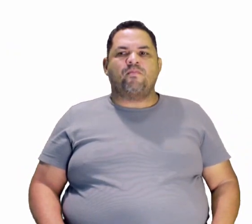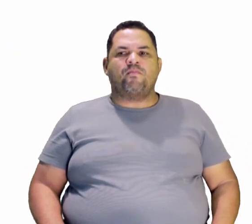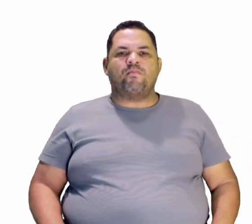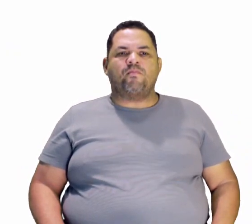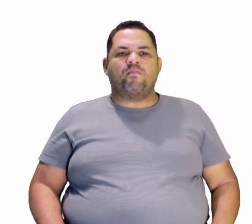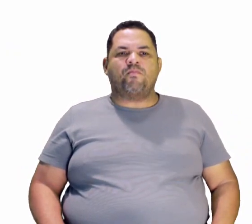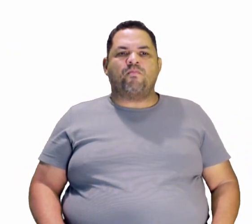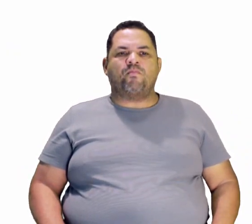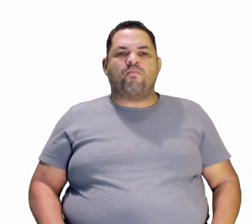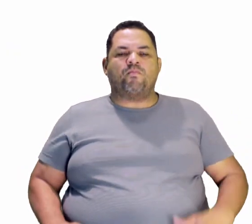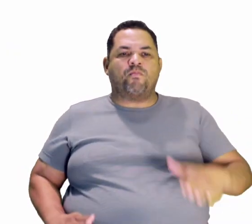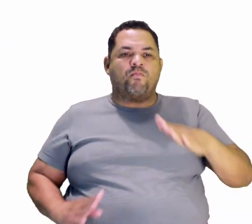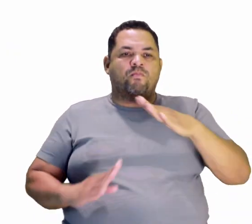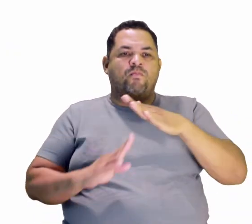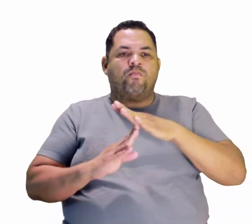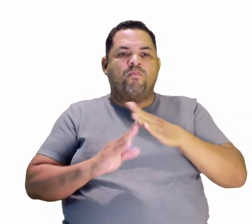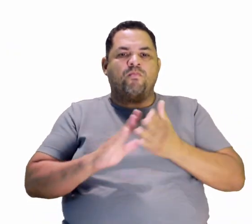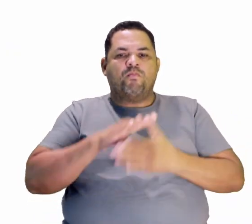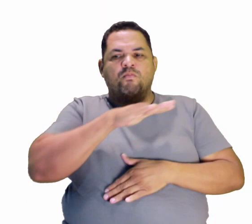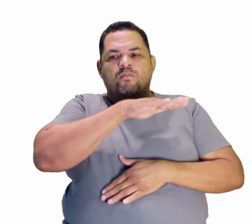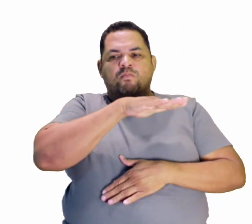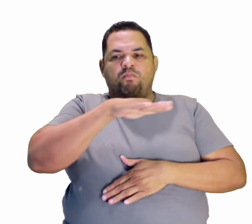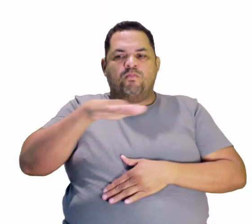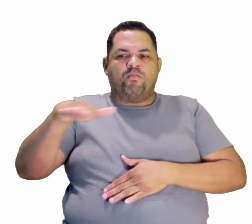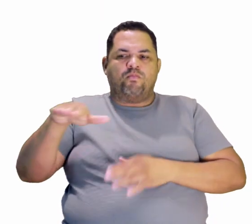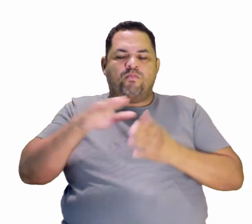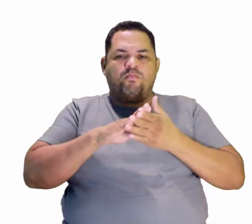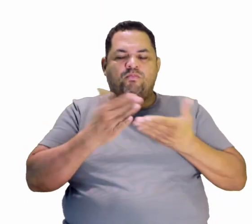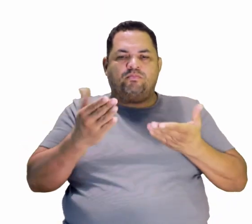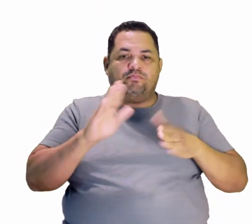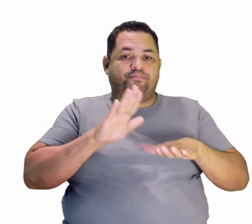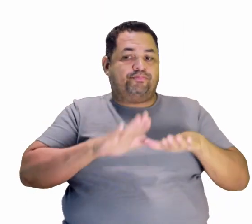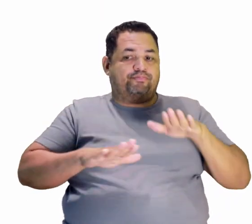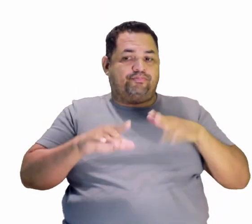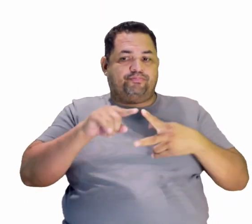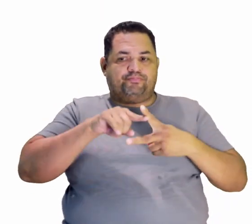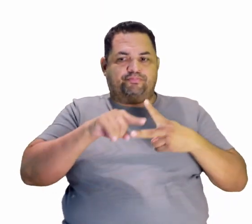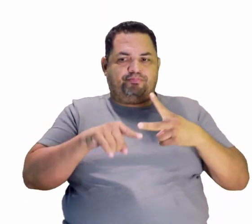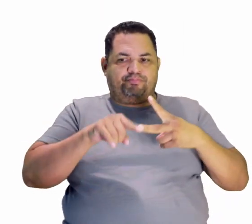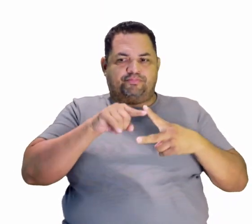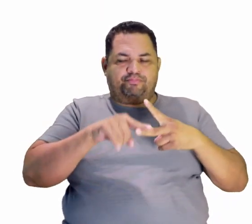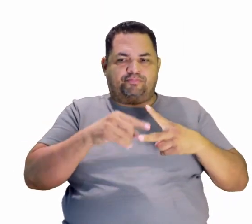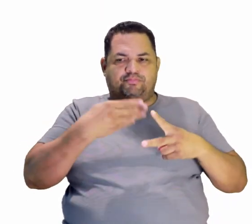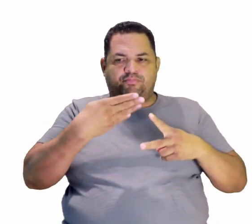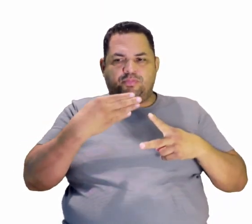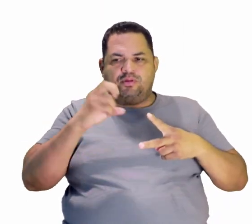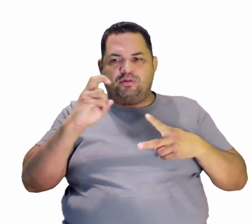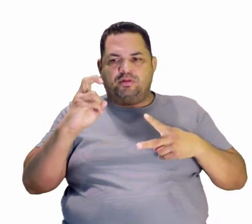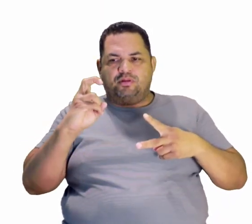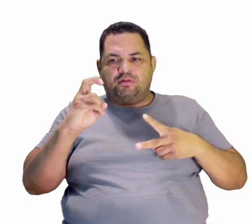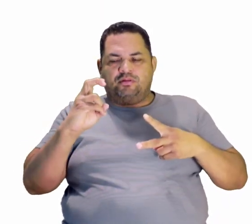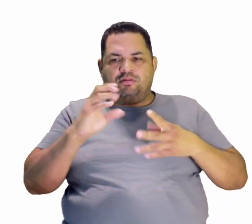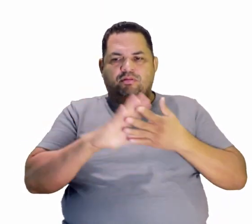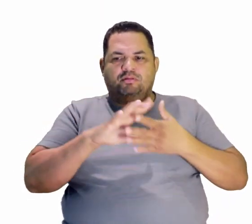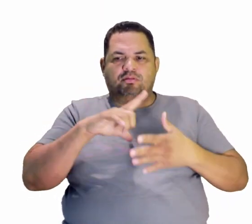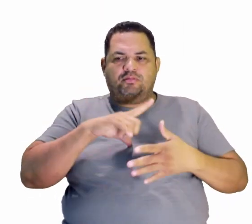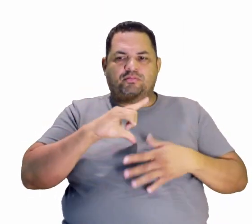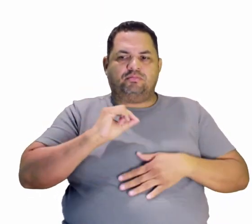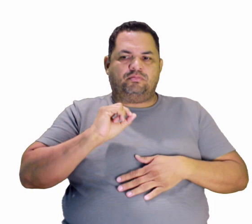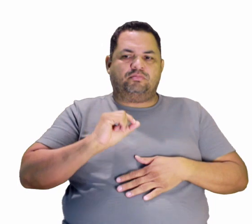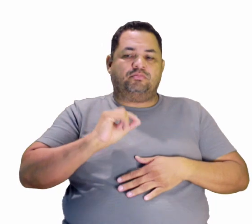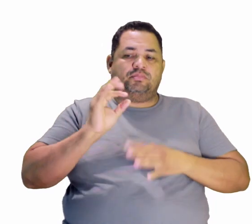O alcance horizontal é a maior distância que ele pode, depende do ângulo. Nós já falamos que o ângulo de 45 graus é aquele que tem